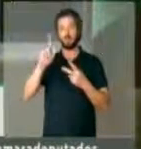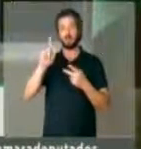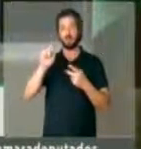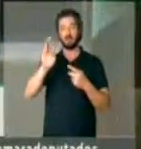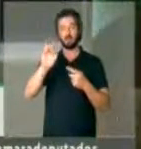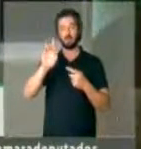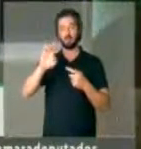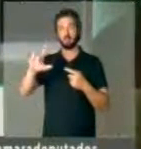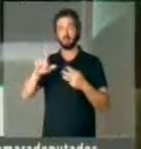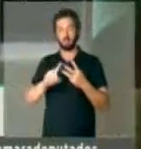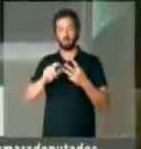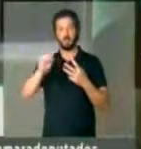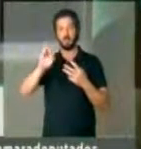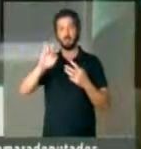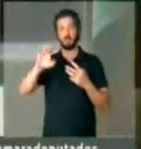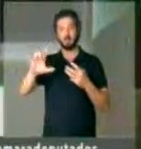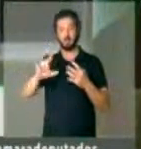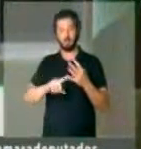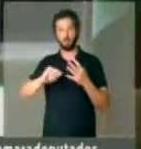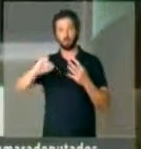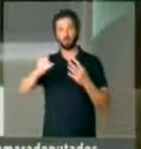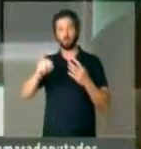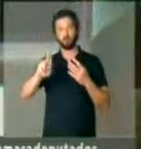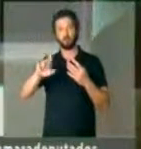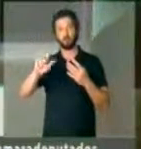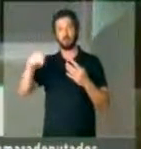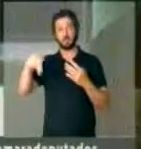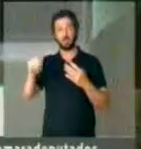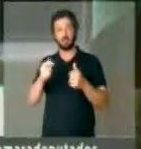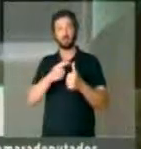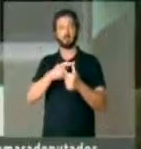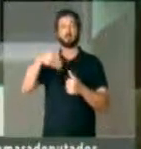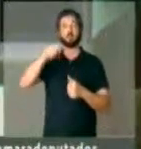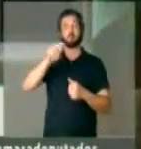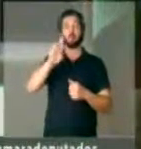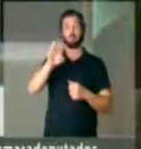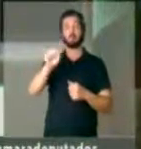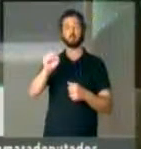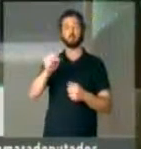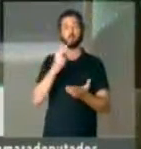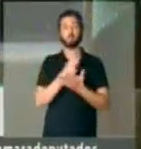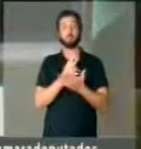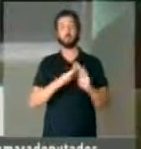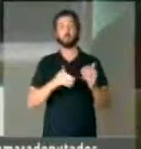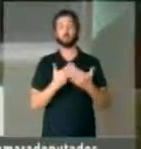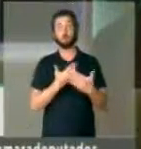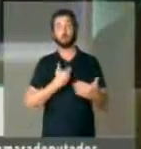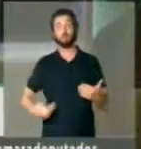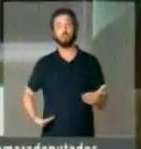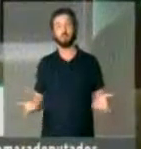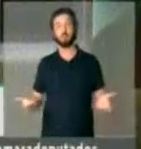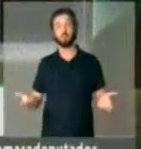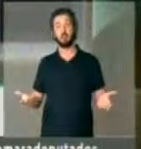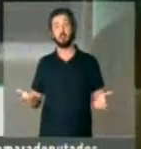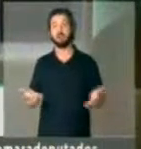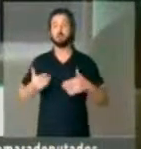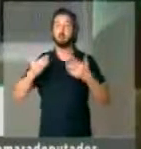Gabriel, Ariel, Juliana e Matheus. Quer dizer, uma escola pública, por isso que a gente vê que as